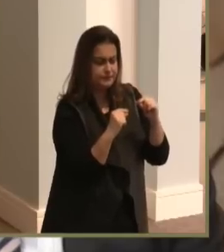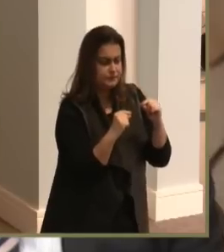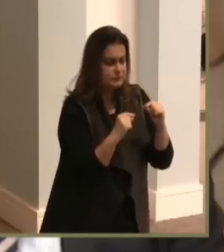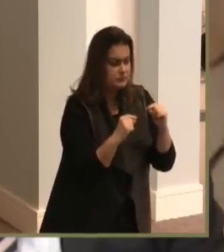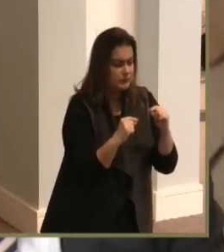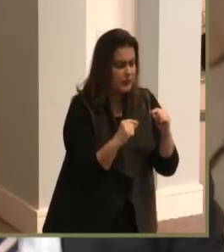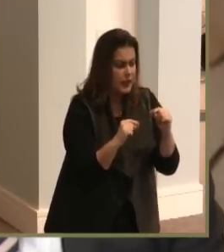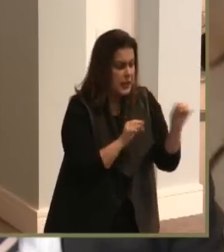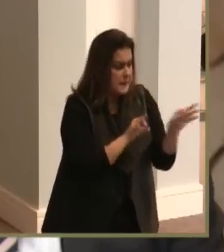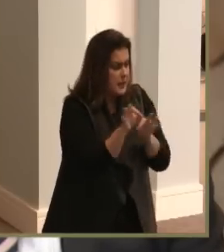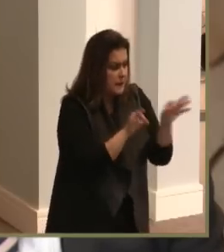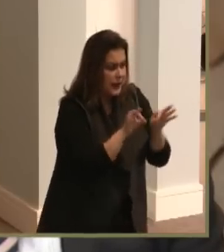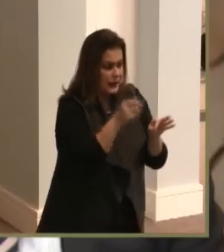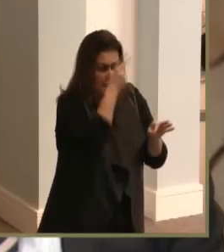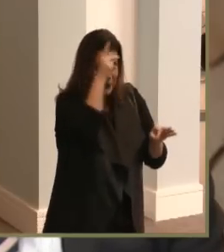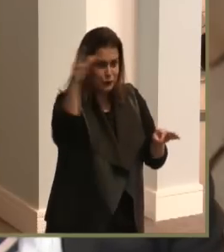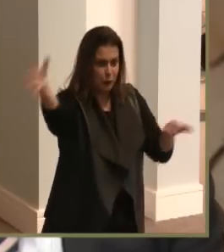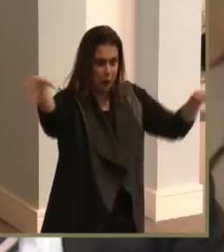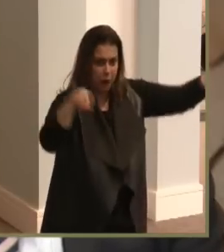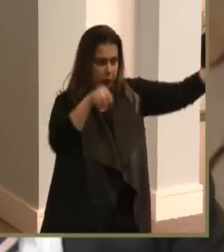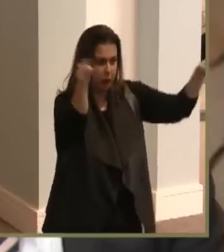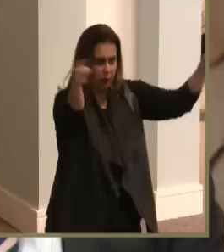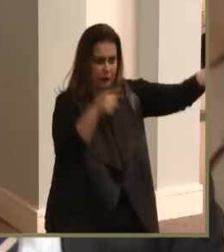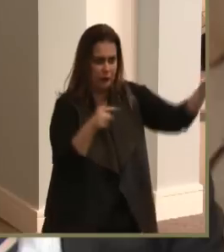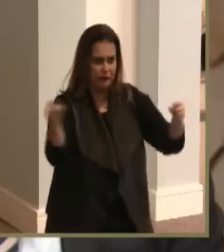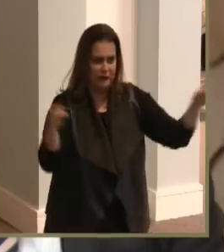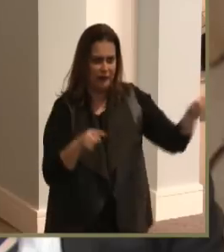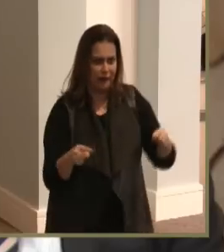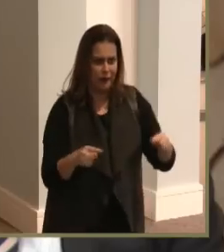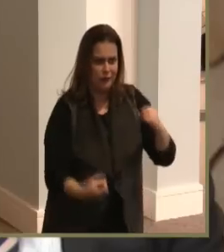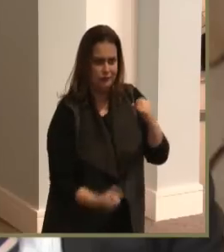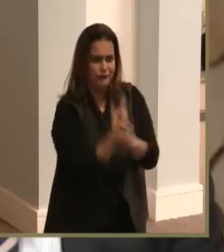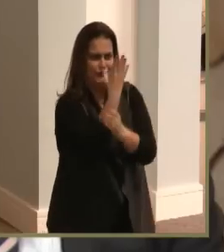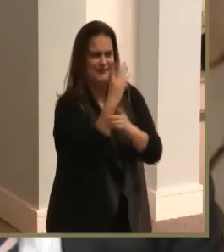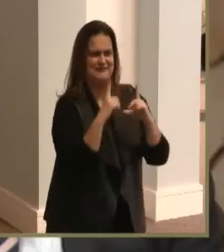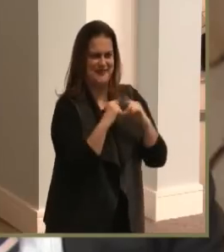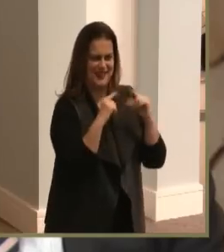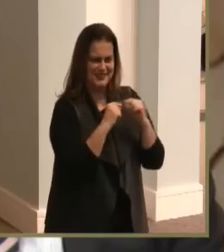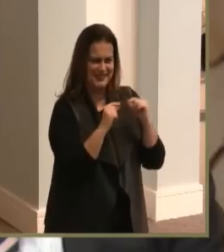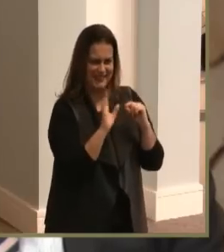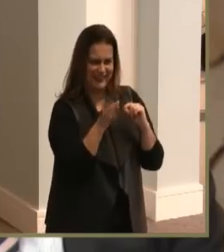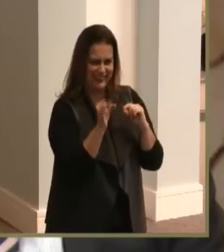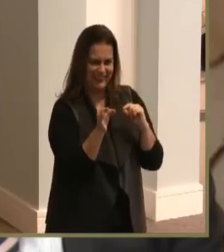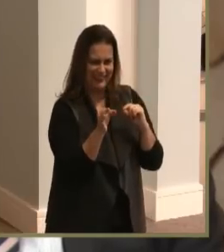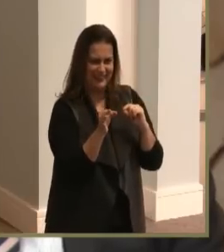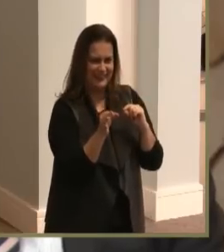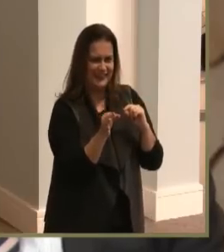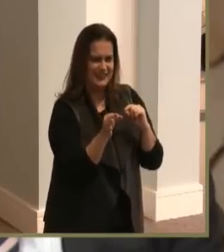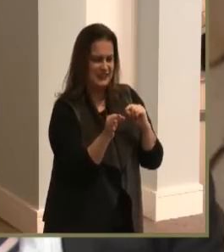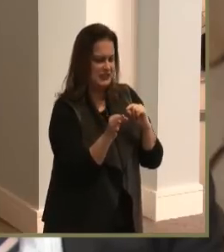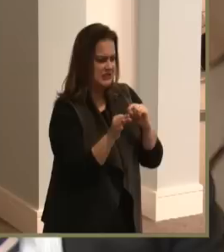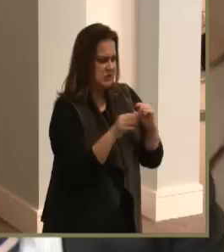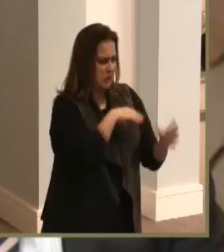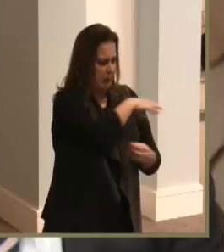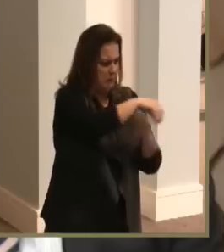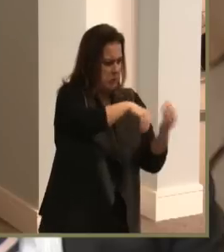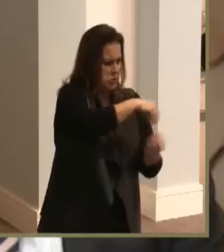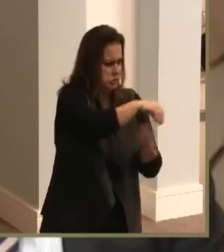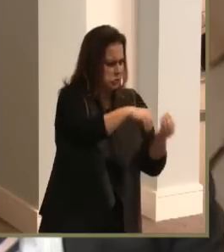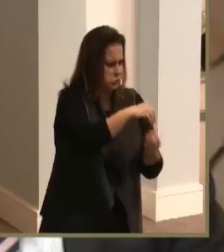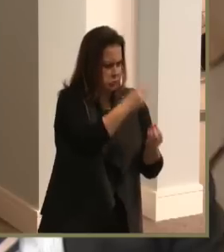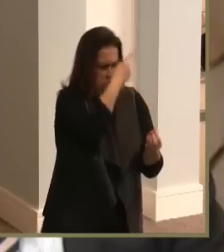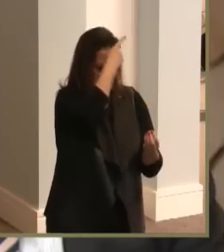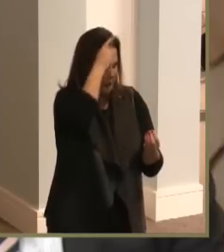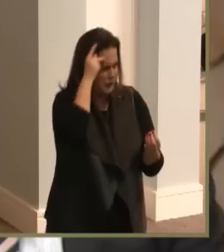pessoas de todos os lugares da nossa nação, de todas as idades, de muitas culturas e gerações, uma mistura de sotaques